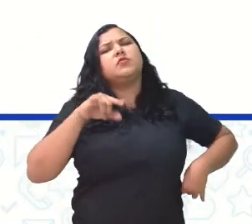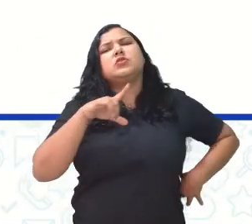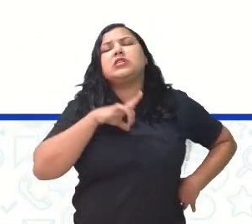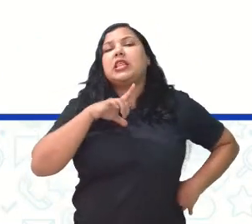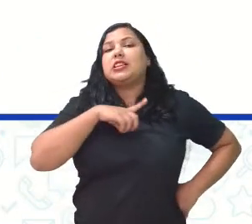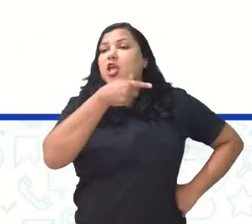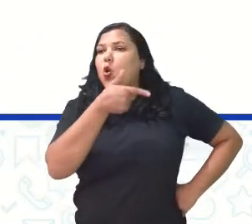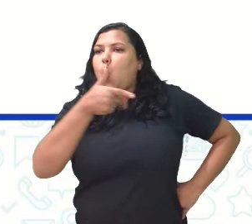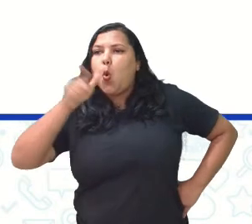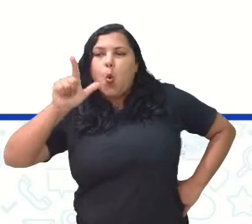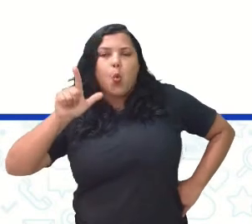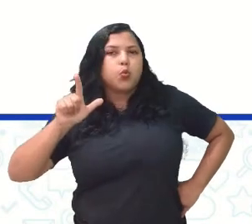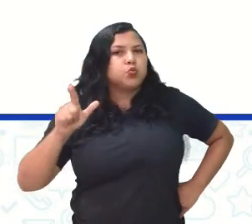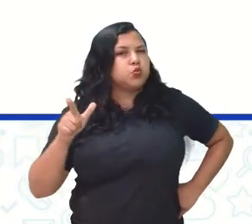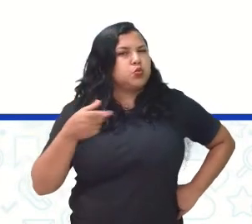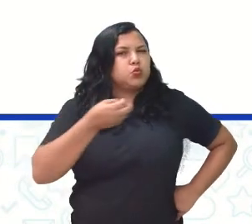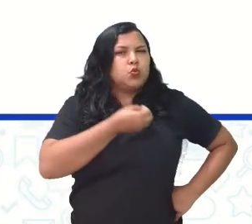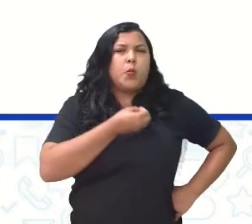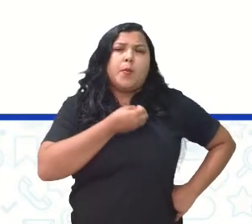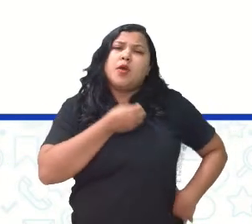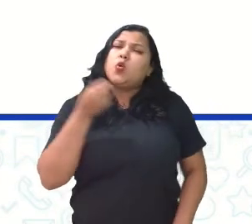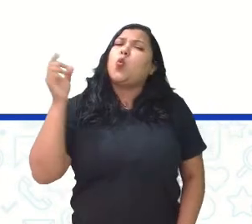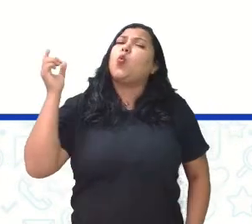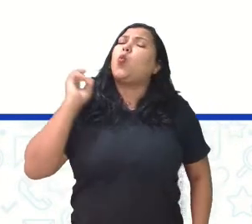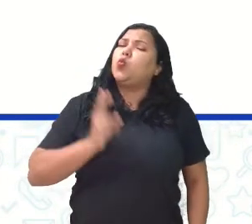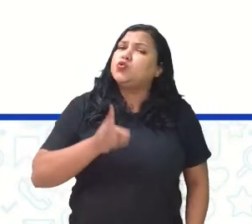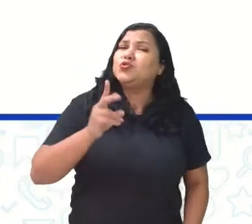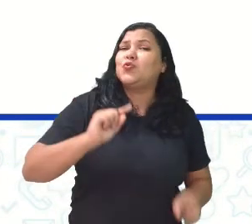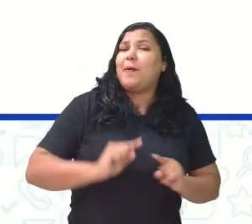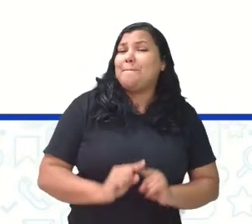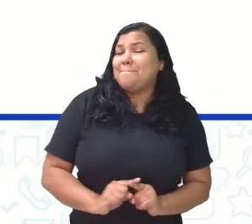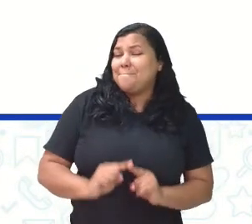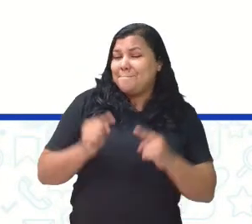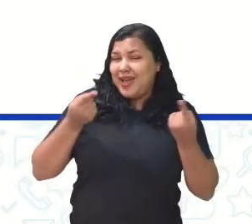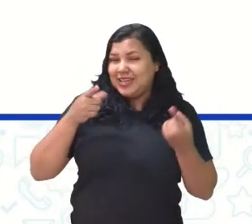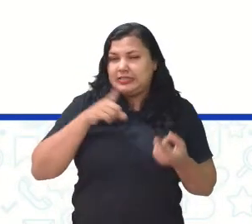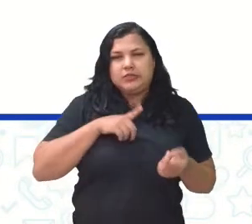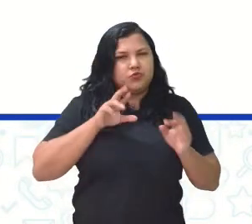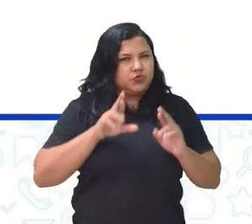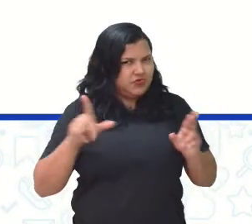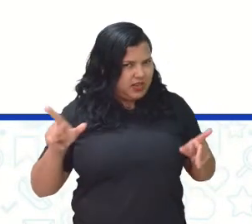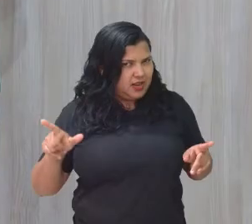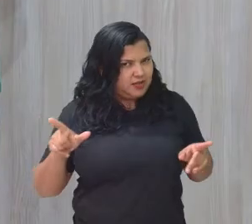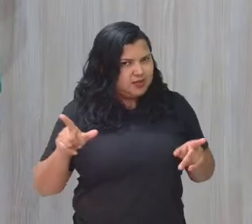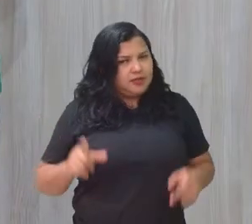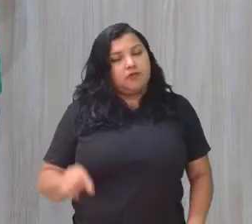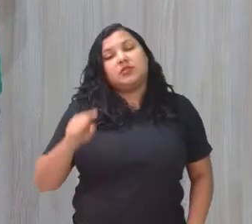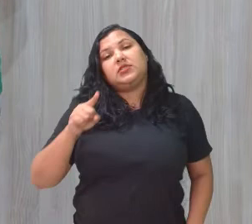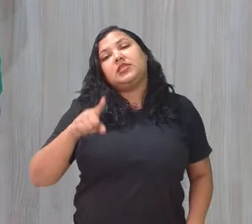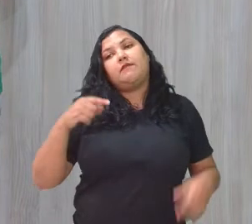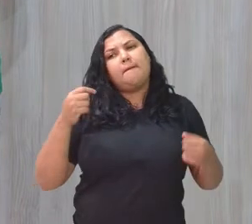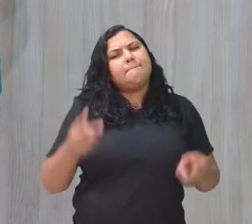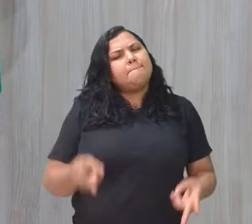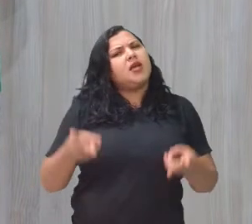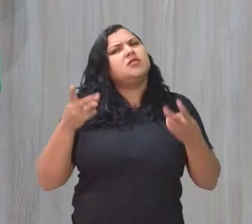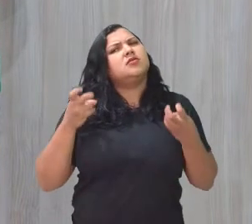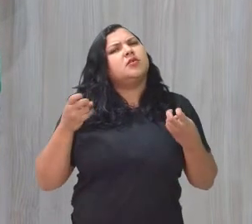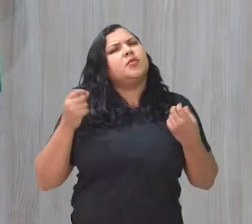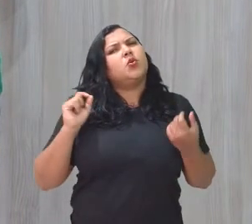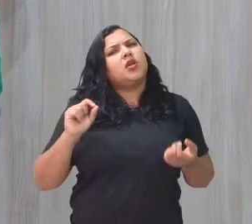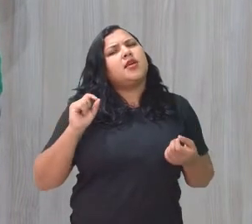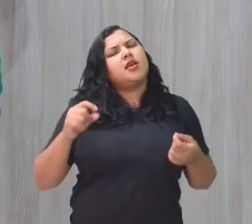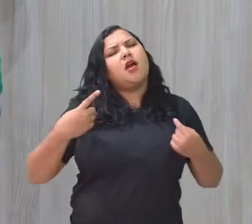outros valores, ainda continua sendo esse raciocínio. A única diferença é que você vai perceber que